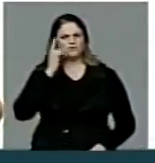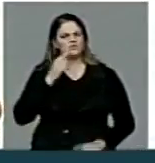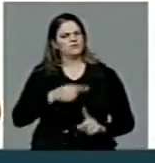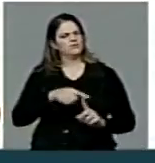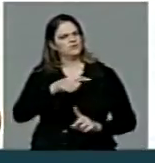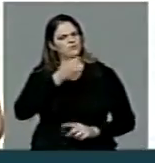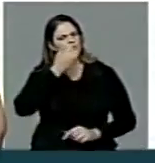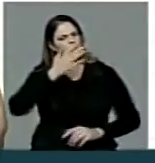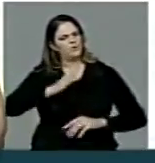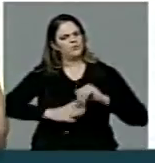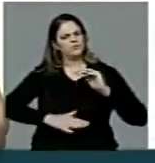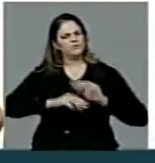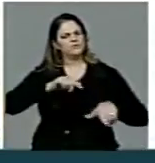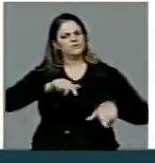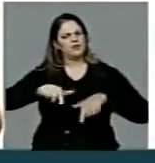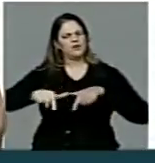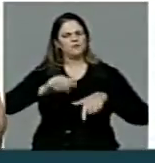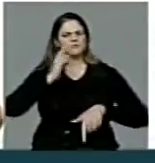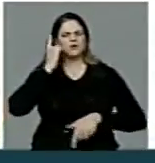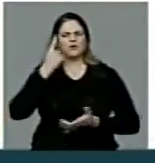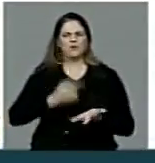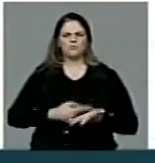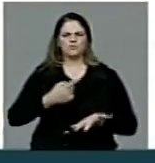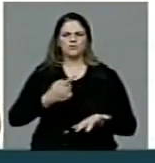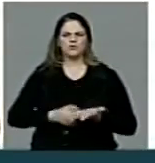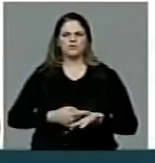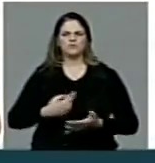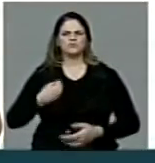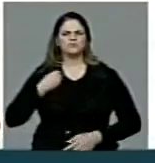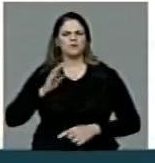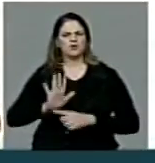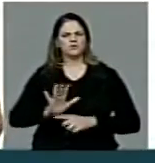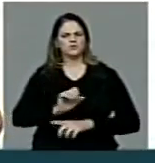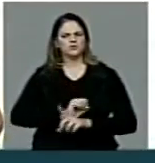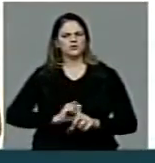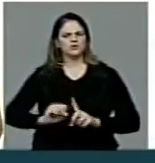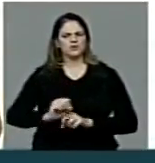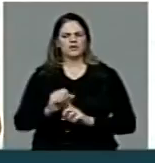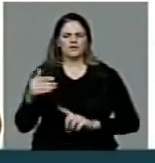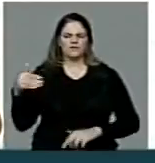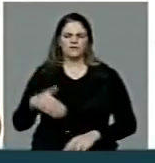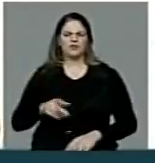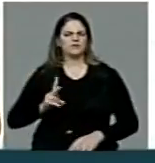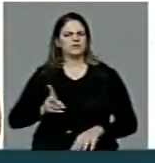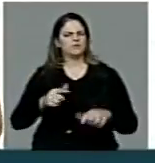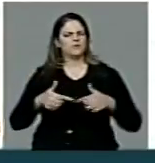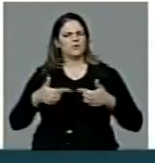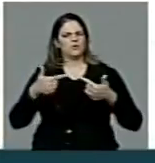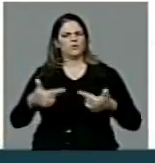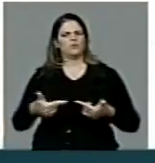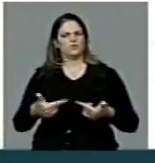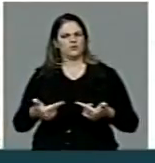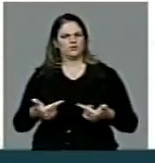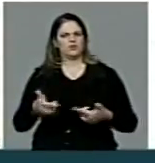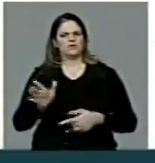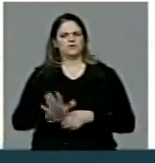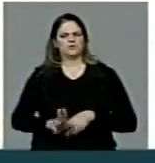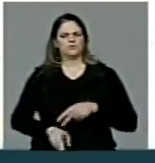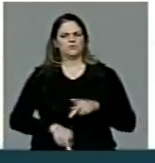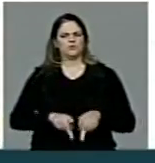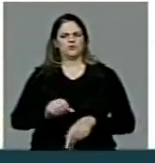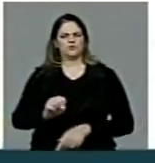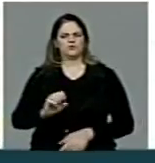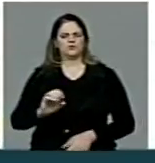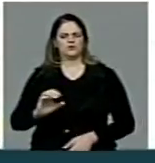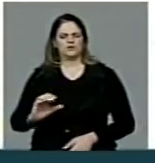dinâmico, atuante, comprometido com o social e que vem aqui batalhar em nome do povo de